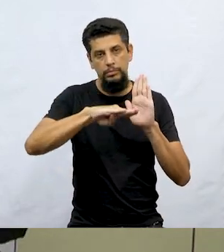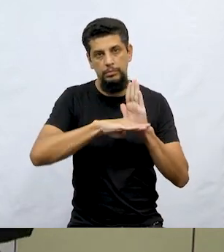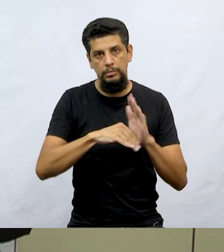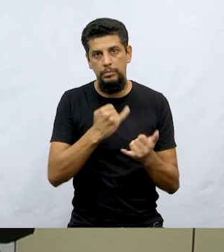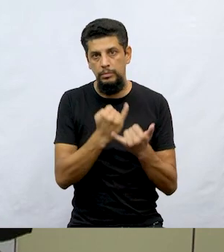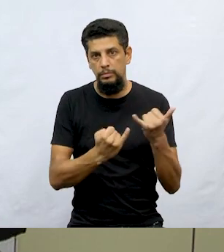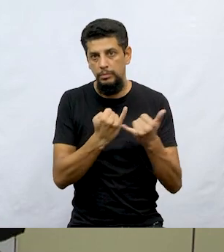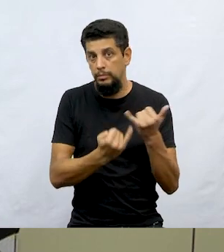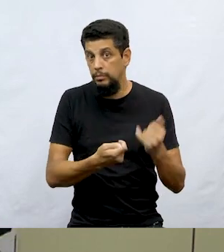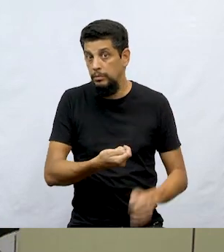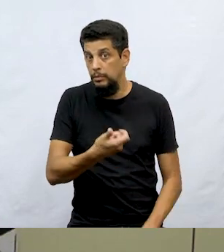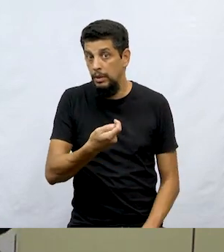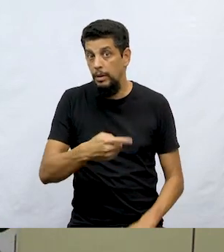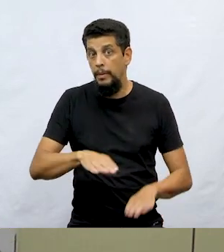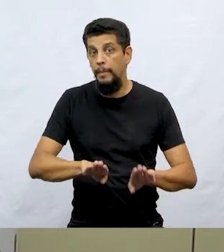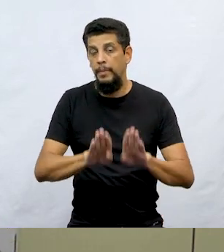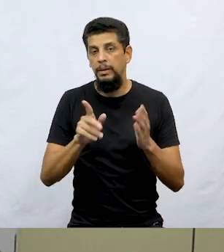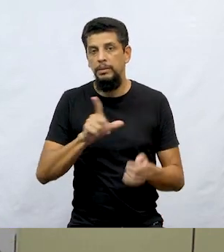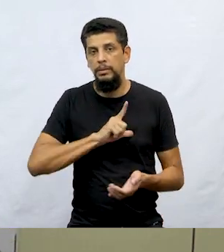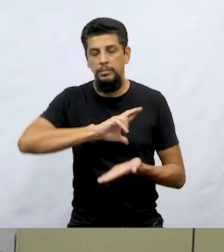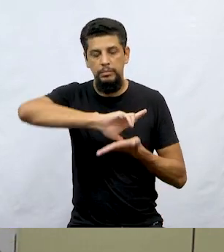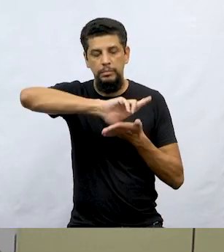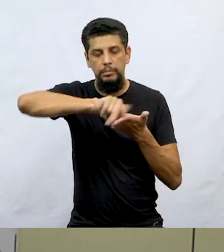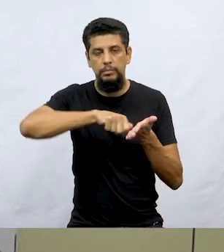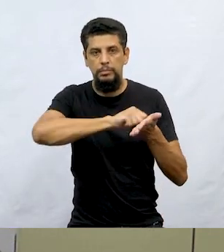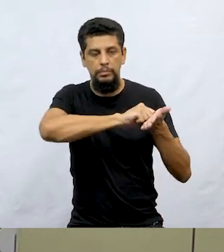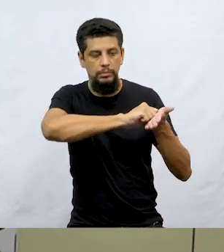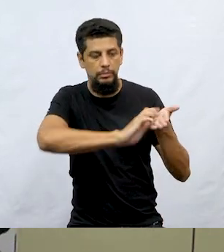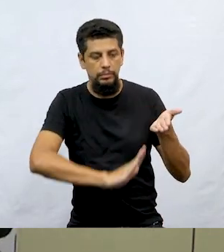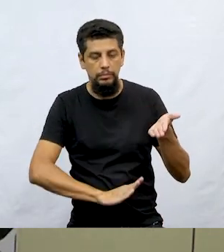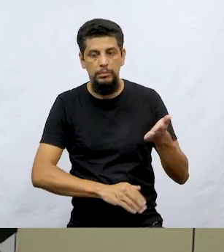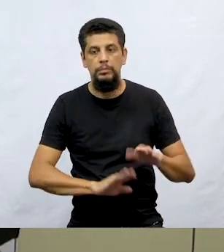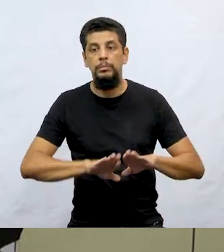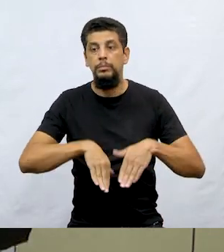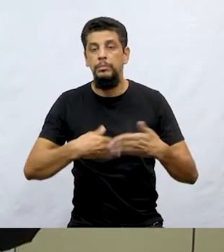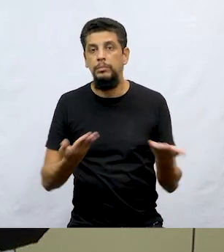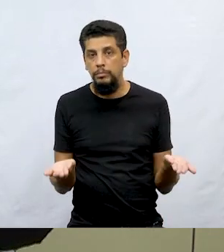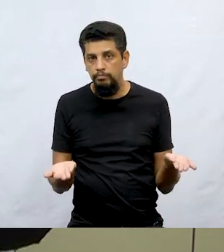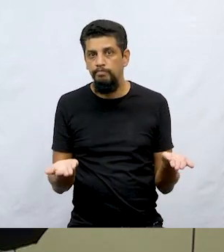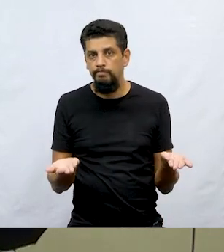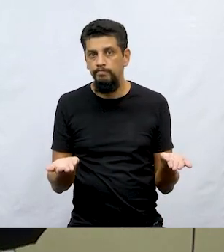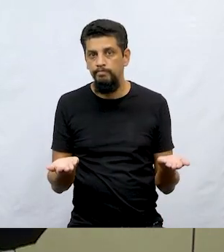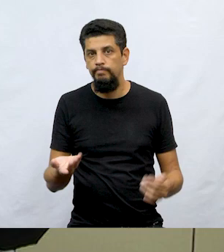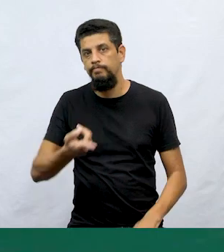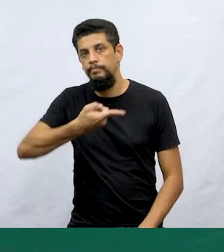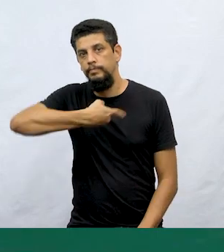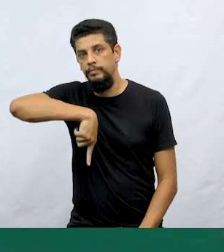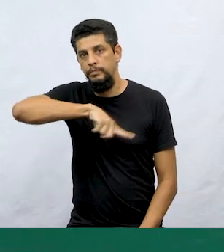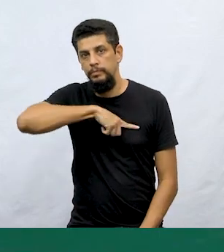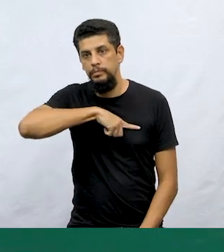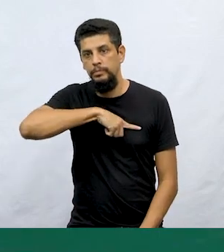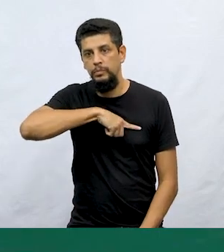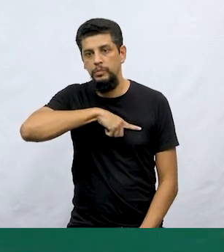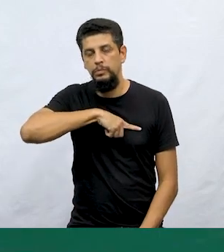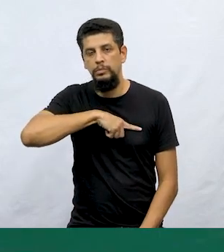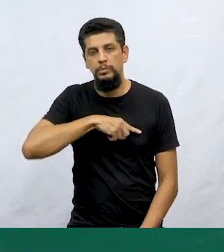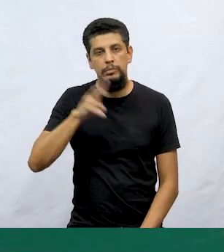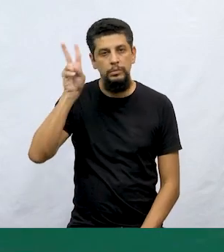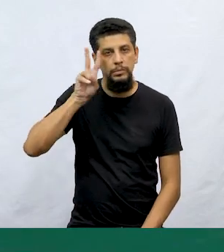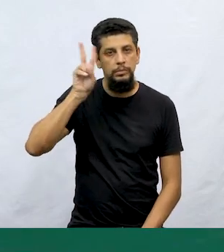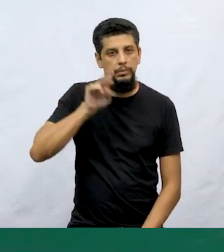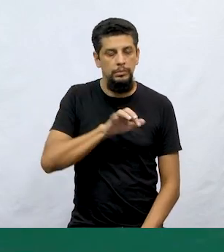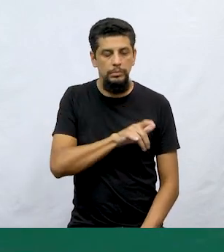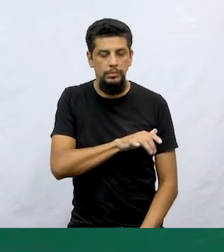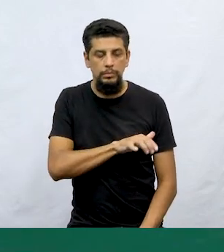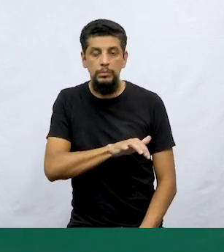que parecia que era pouco, mas teve bastante atividade, né? Então, nós fizemos o